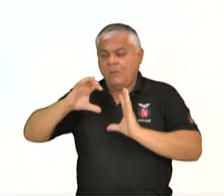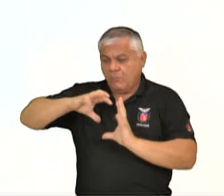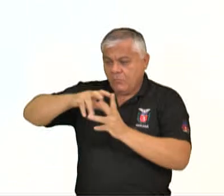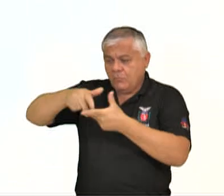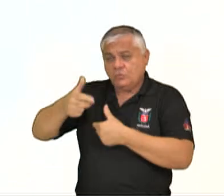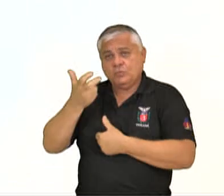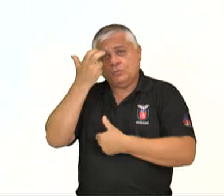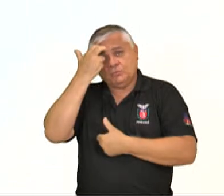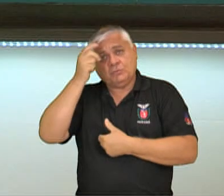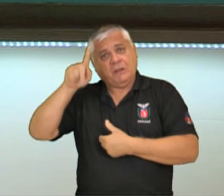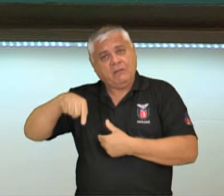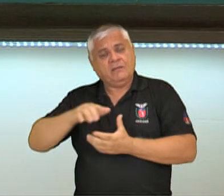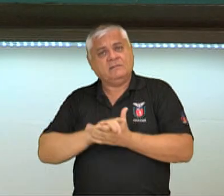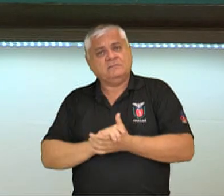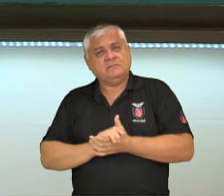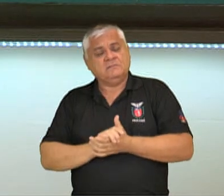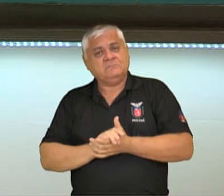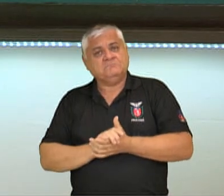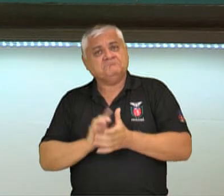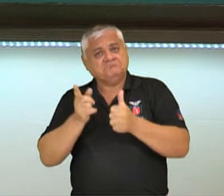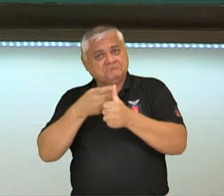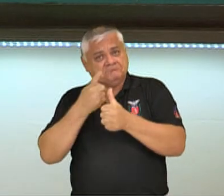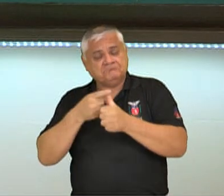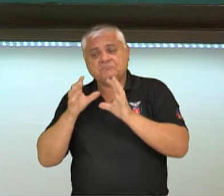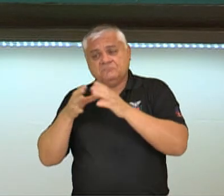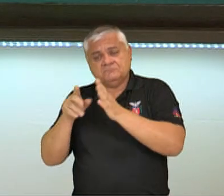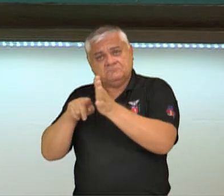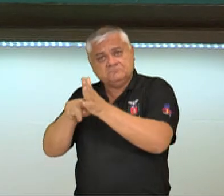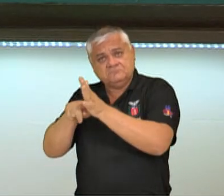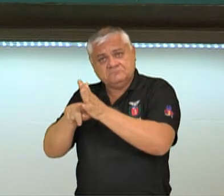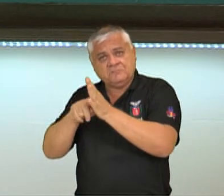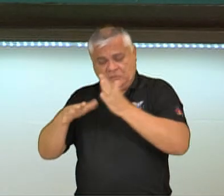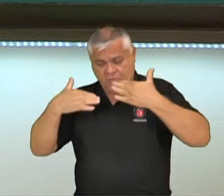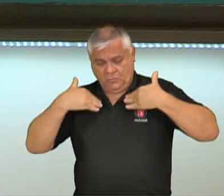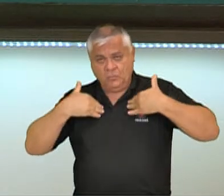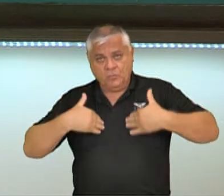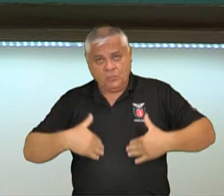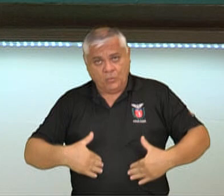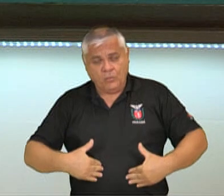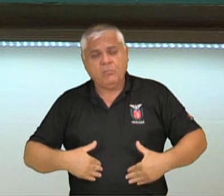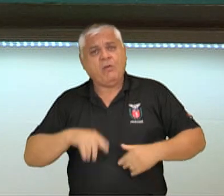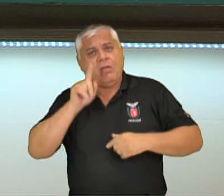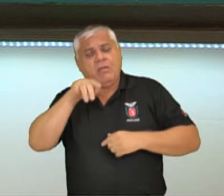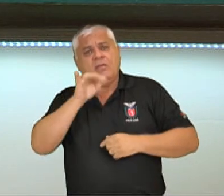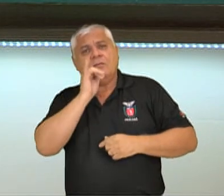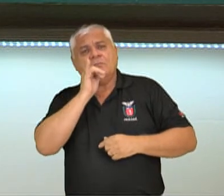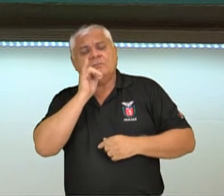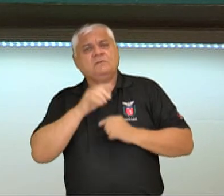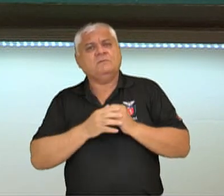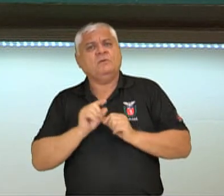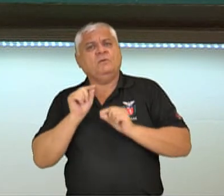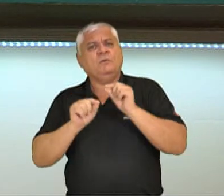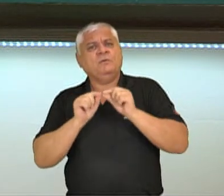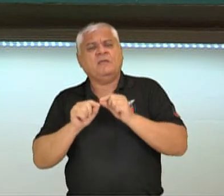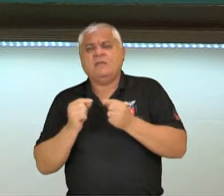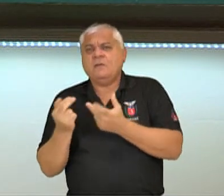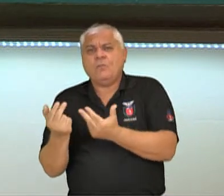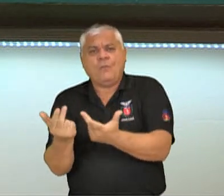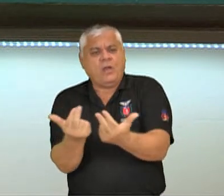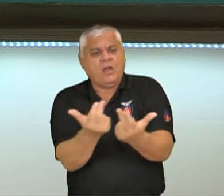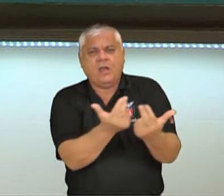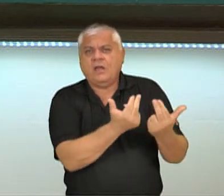primeira conclusão deles. O corpo humano ele vai ter basicamente a